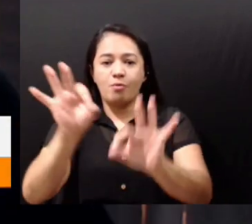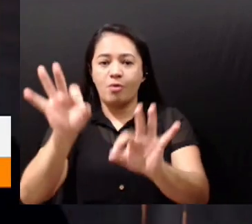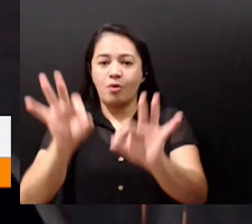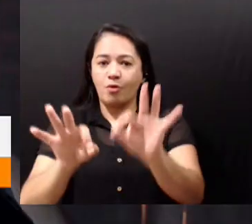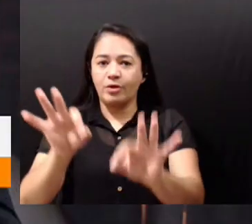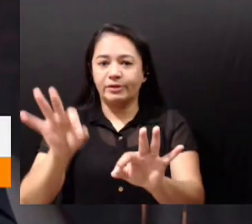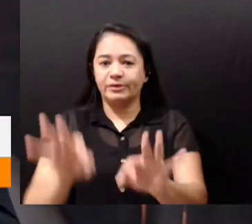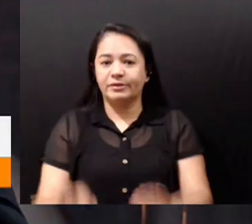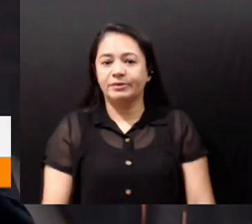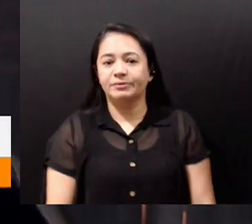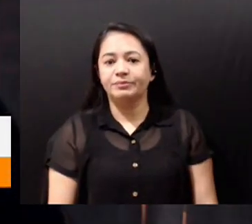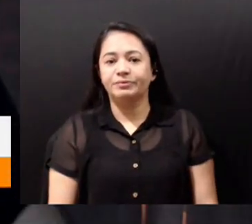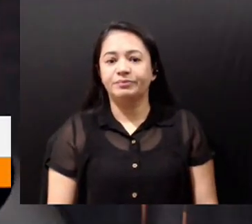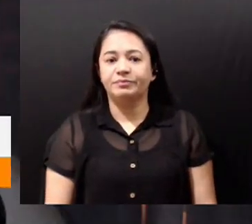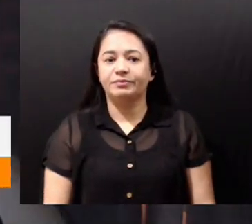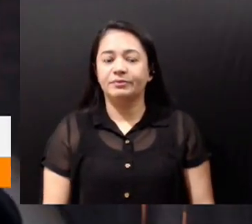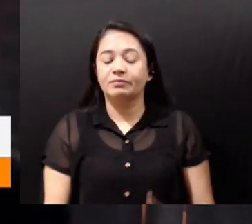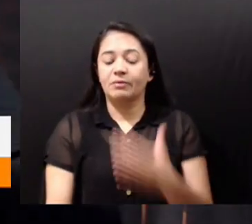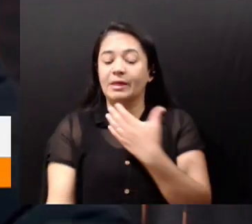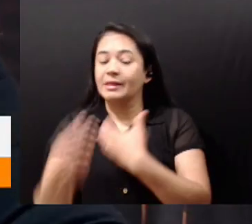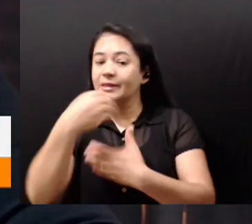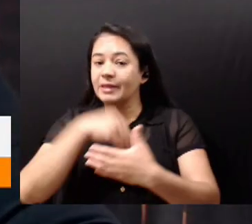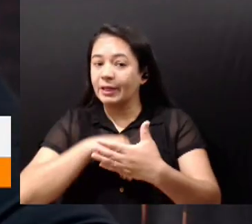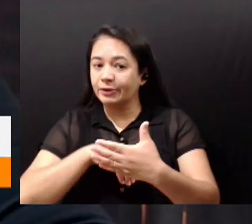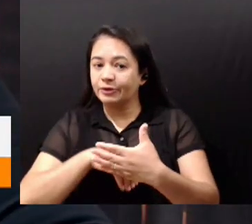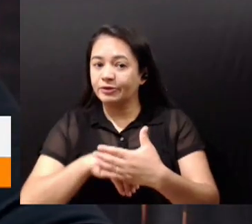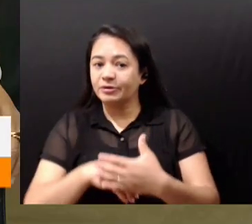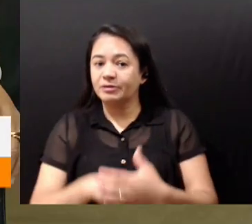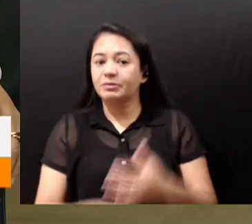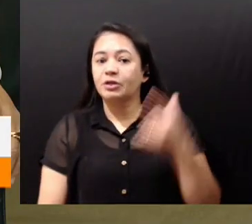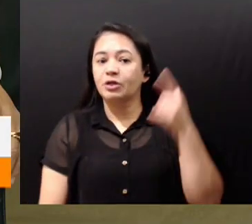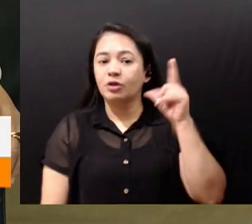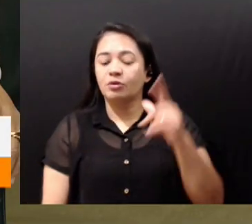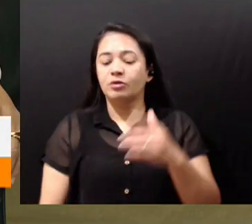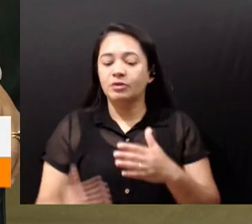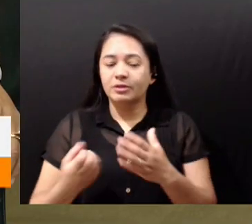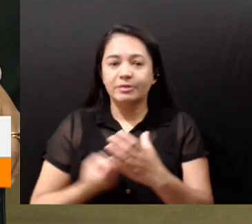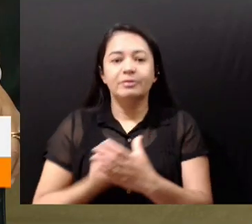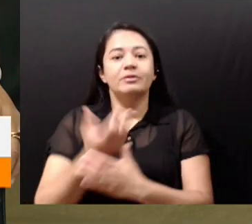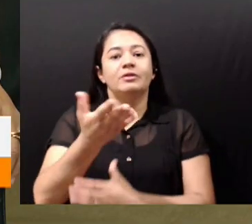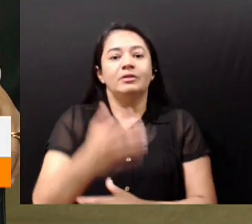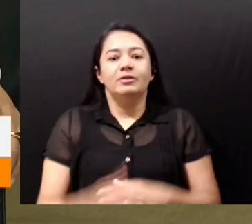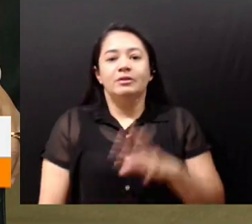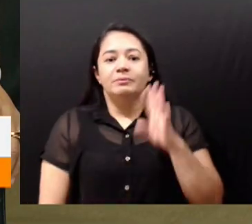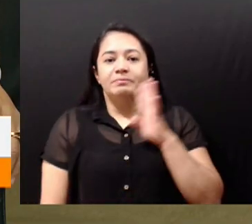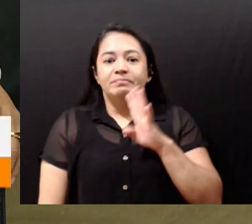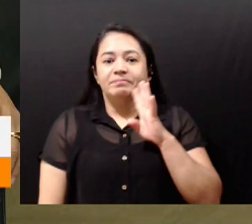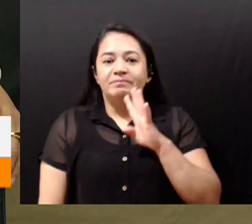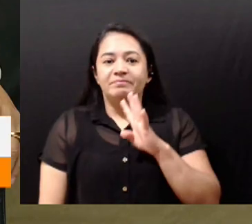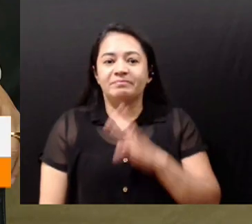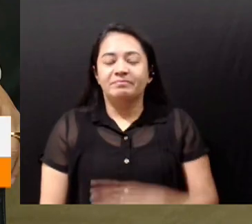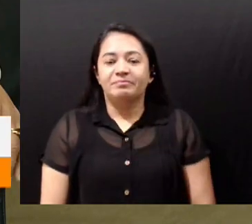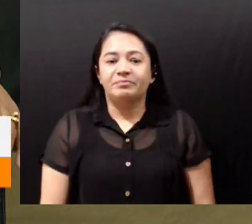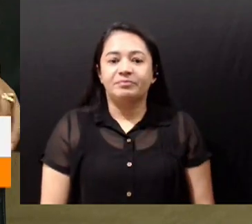reorganização interna para que possa ir para fora, né? Que legal, é bem interessante essa fala e é tão importante a